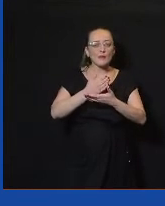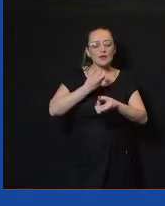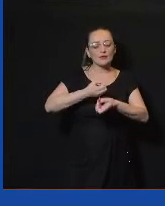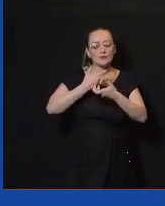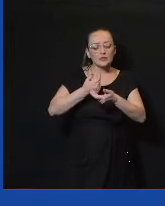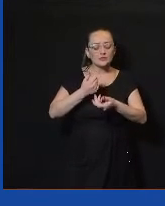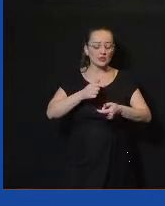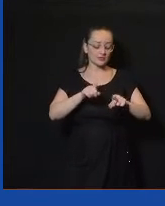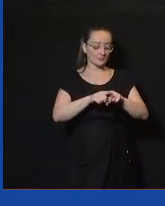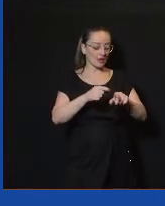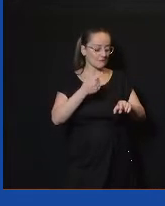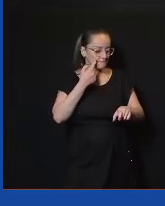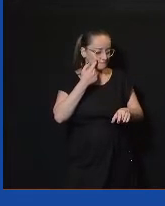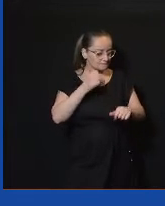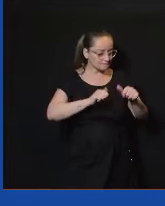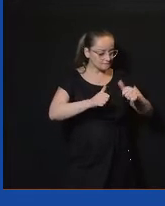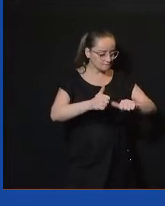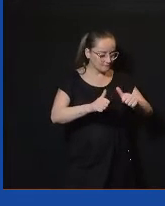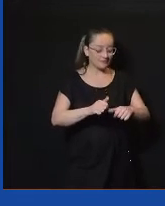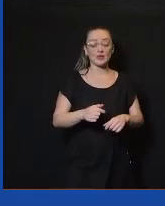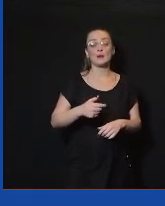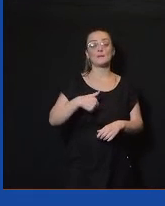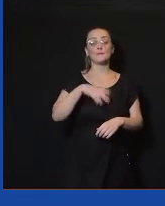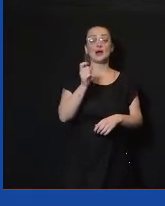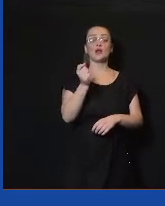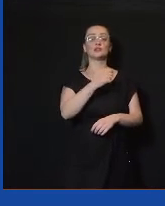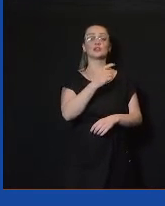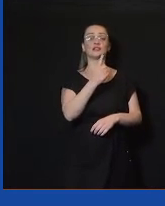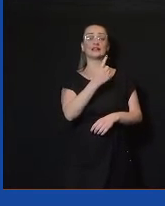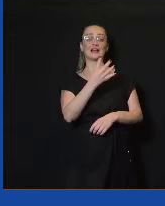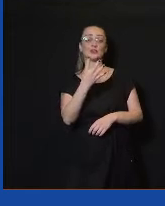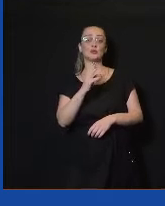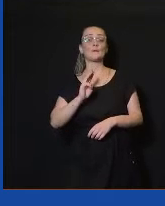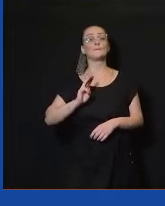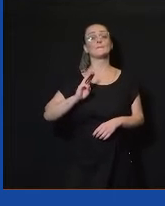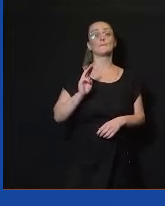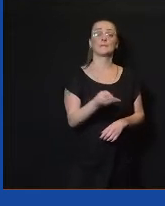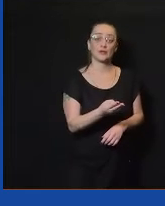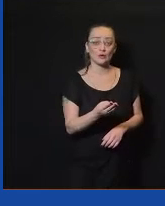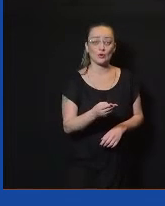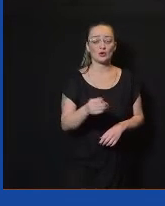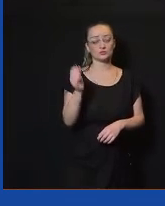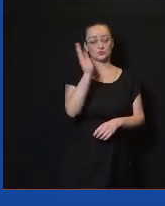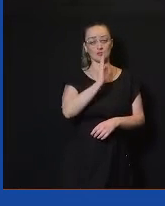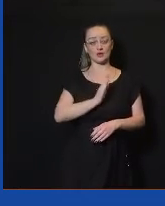dados dos mais de 14 milhões de brasileiros que moram em